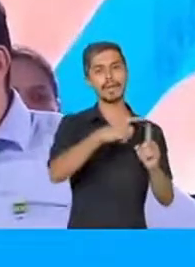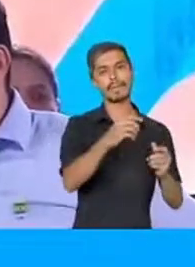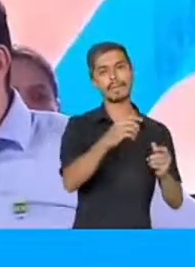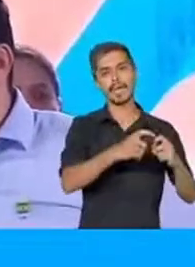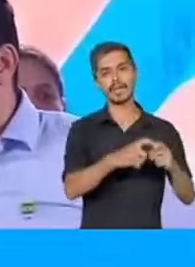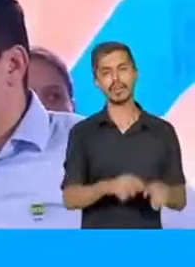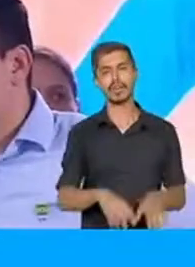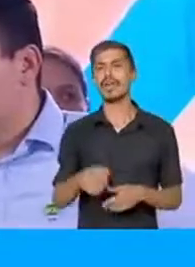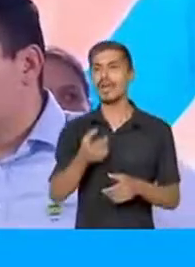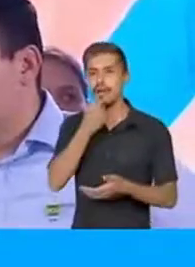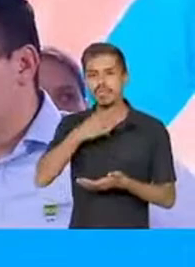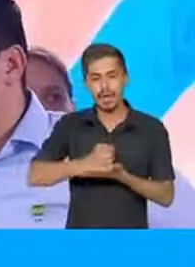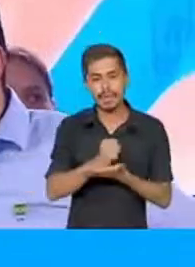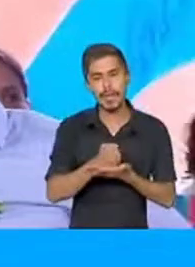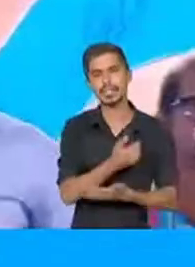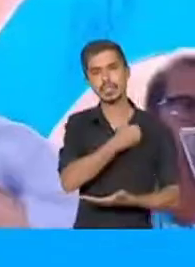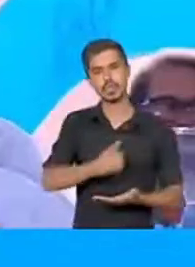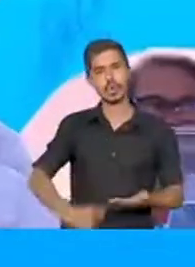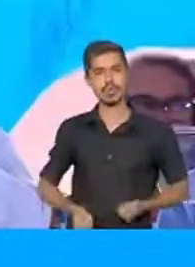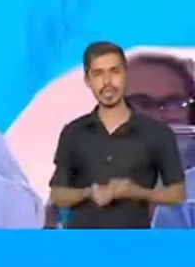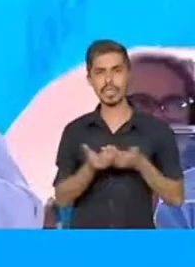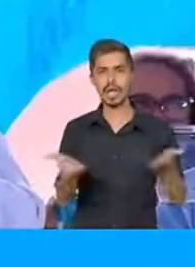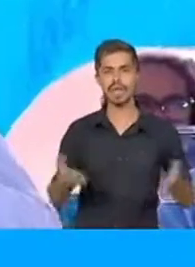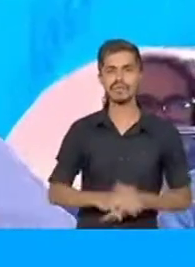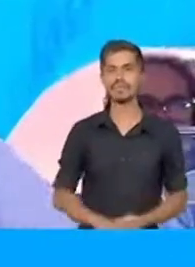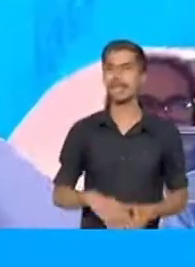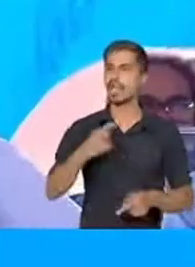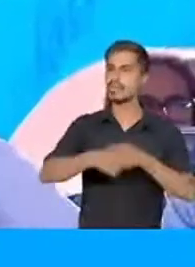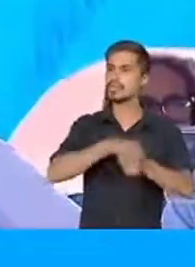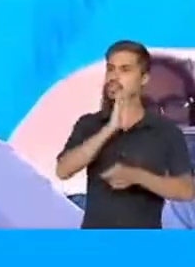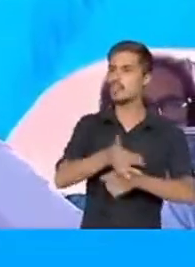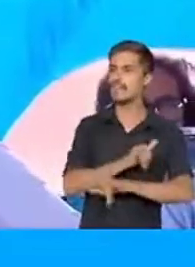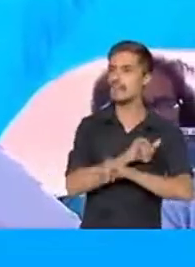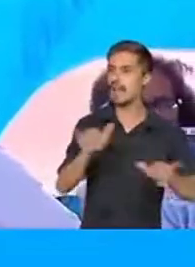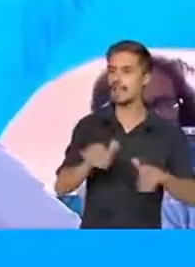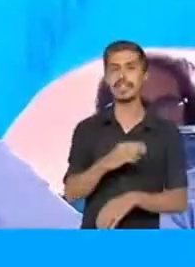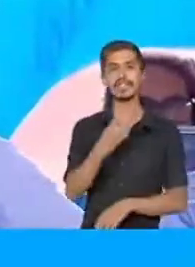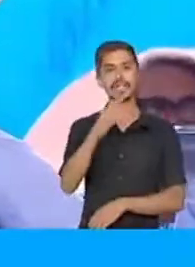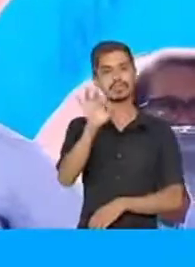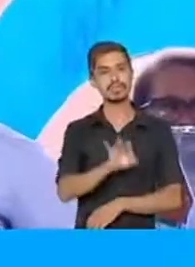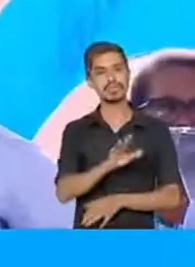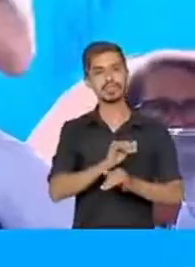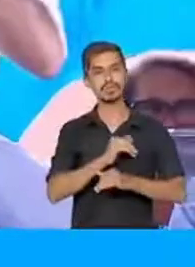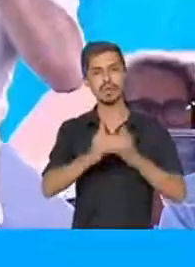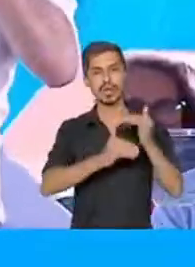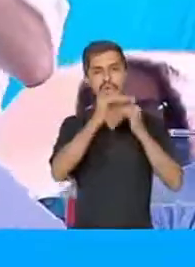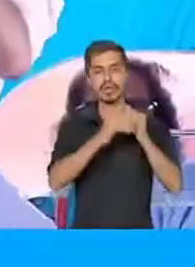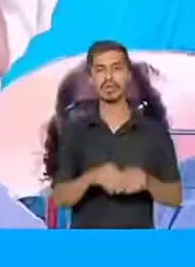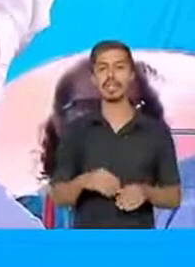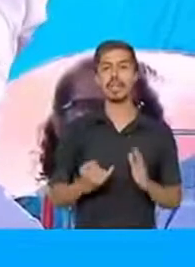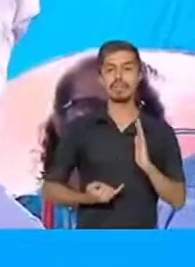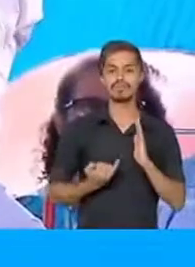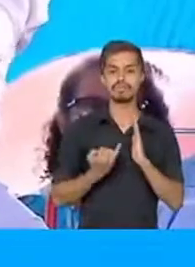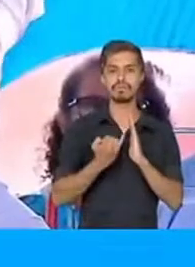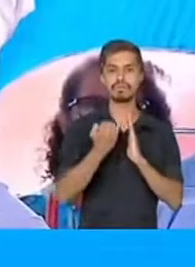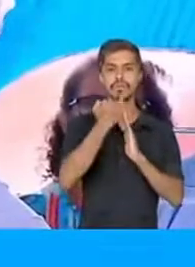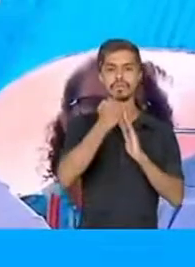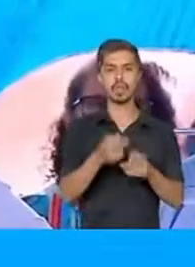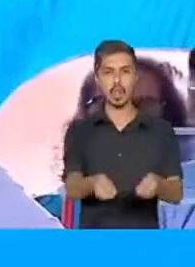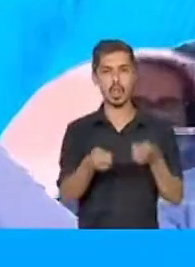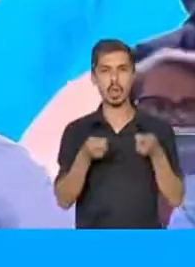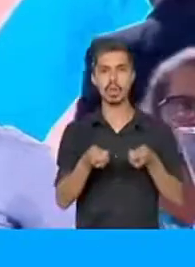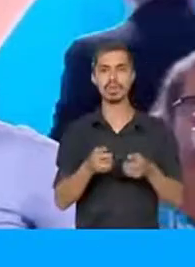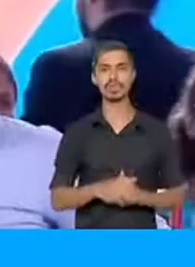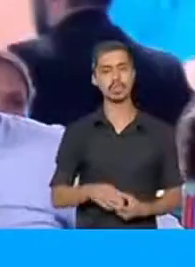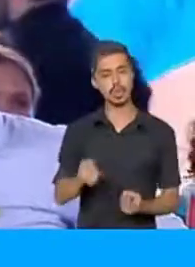para dar remédio para quem precisa. A economia, já disse, cresceu mais de 3%. A inflação está dentro do centro da